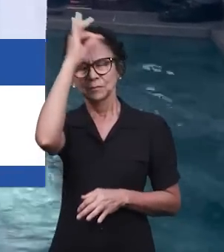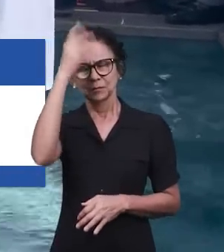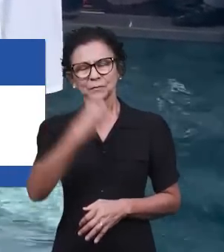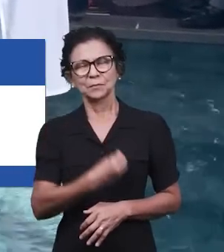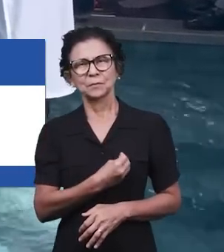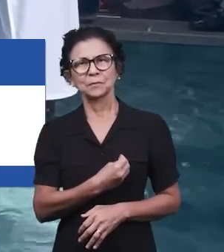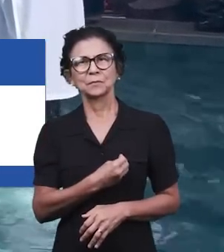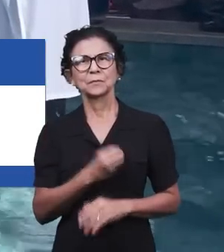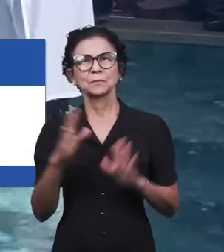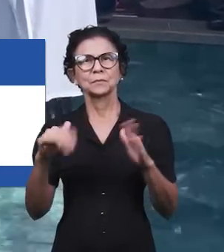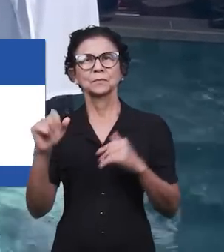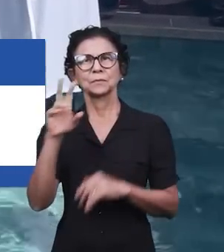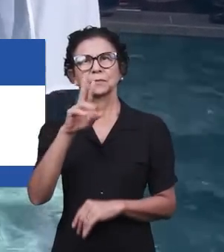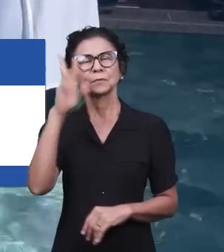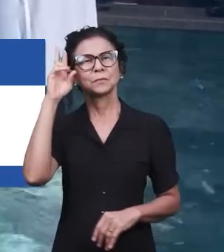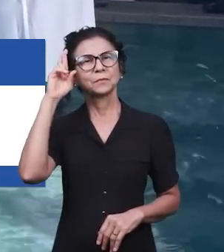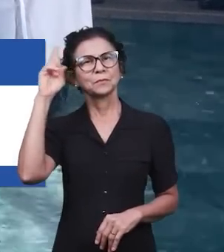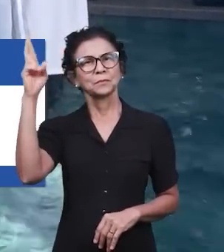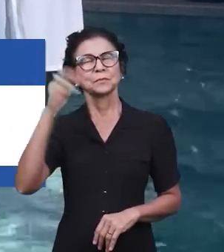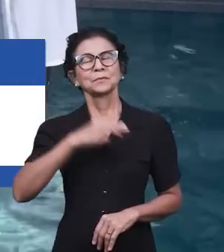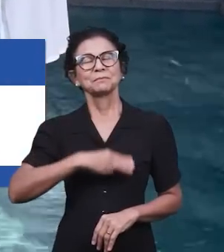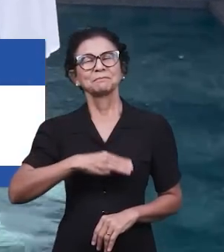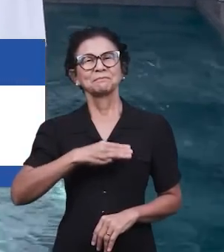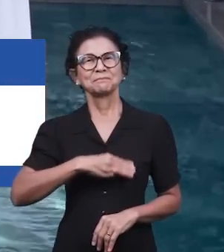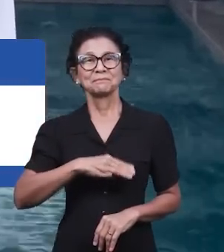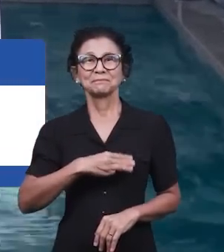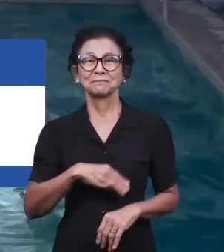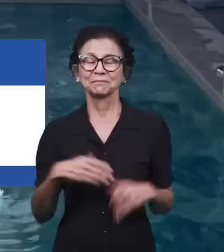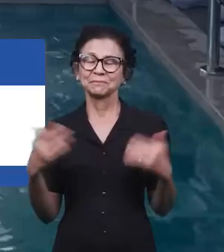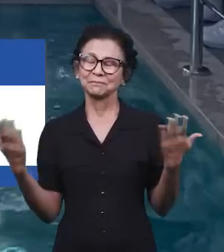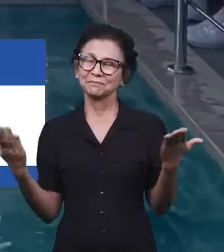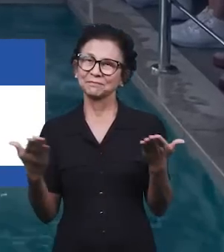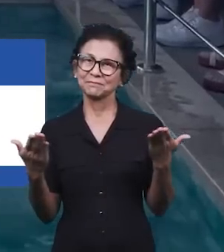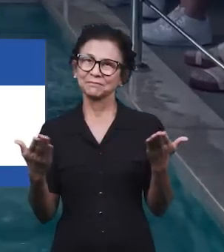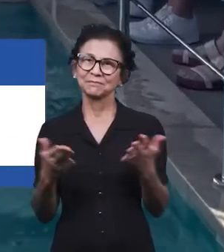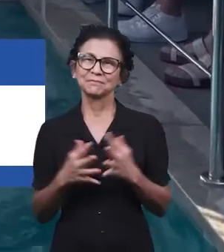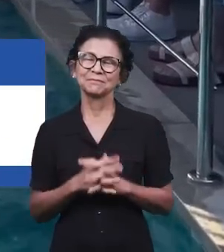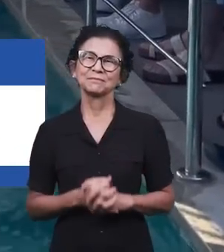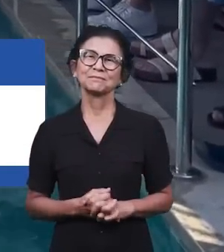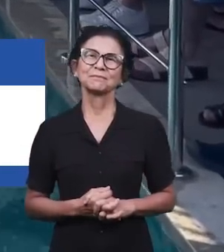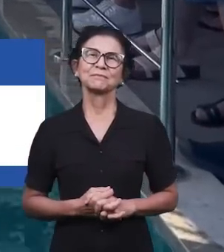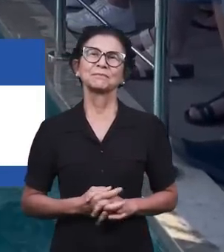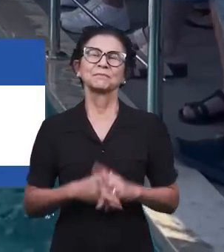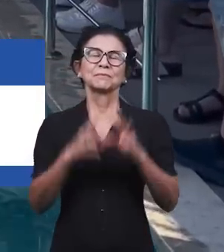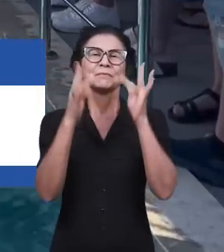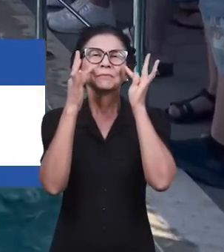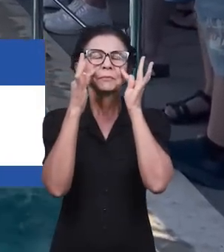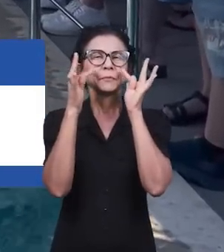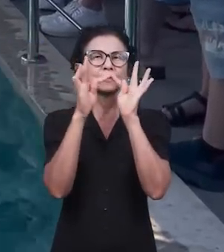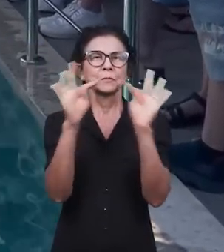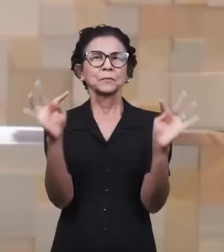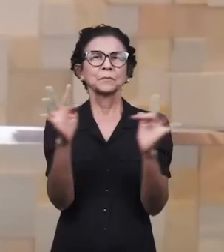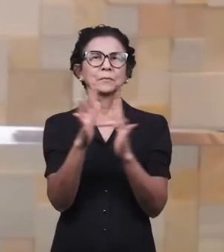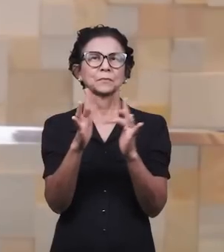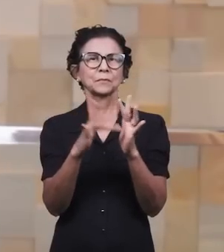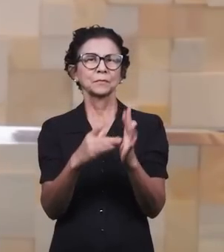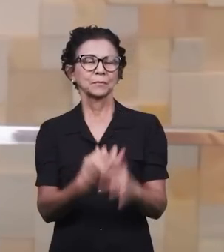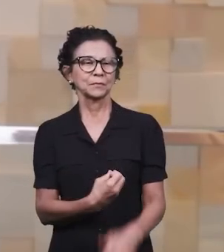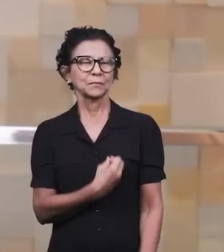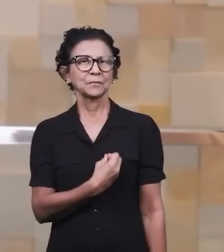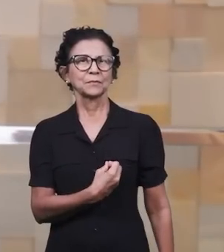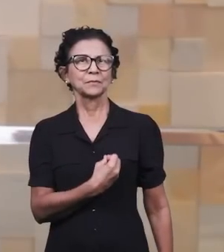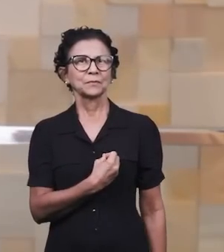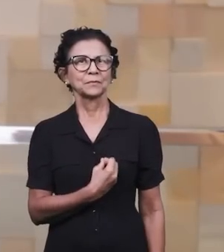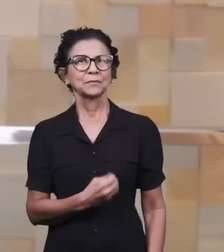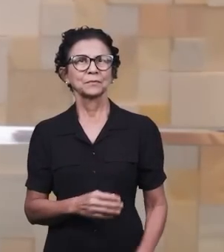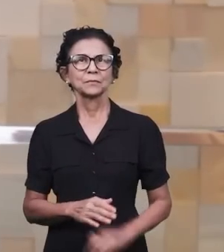do nosso Deus pela sua misericórdia e por hoje podermos testemunhar que Jesus está vivo. Jorge,